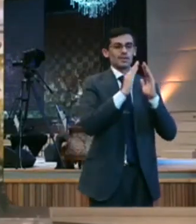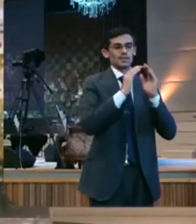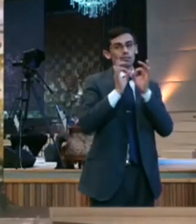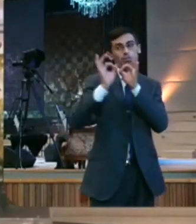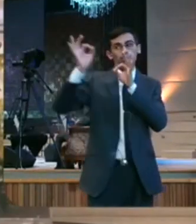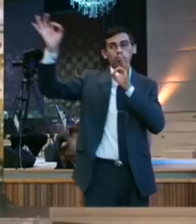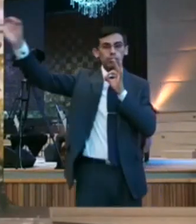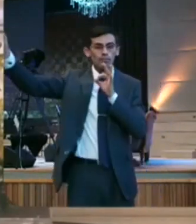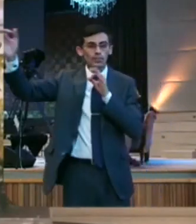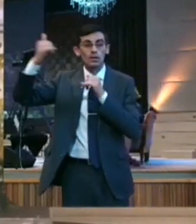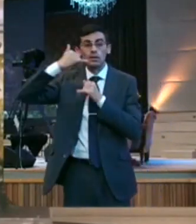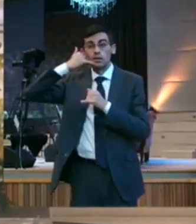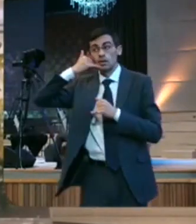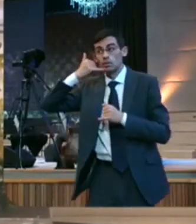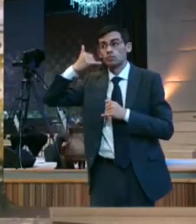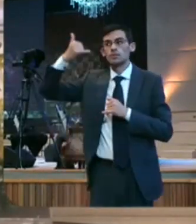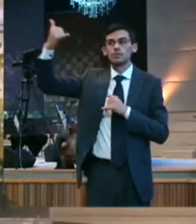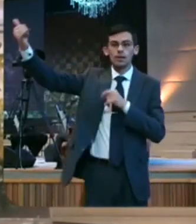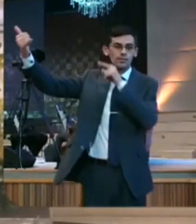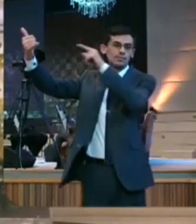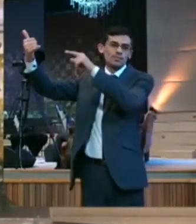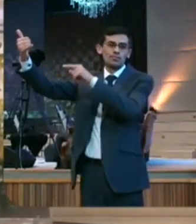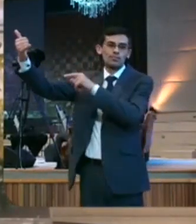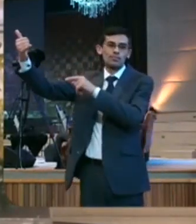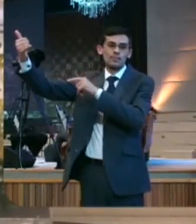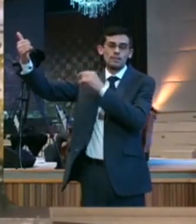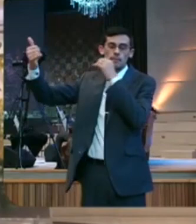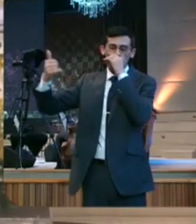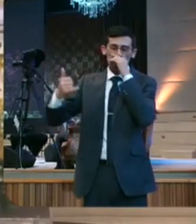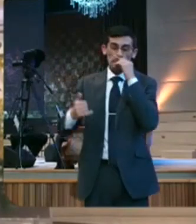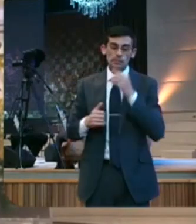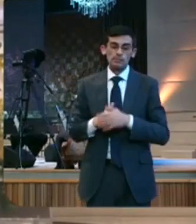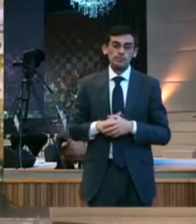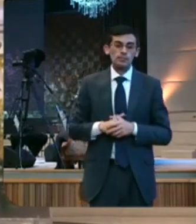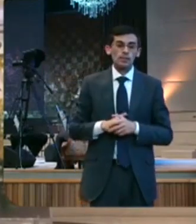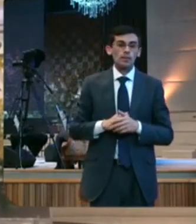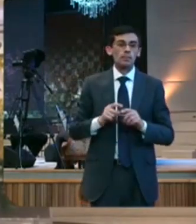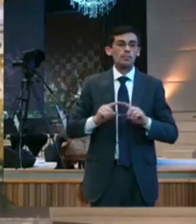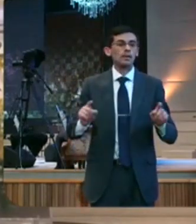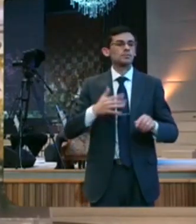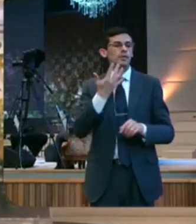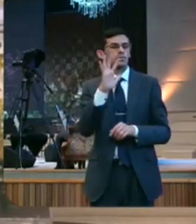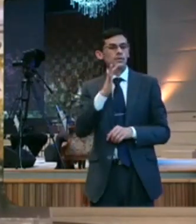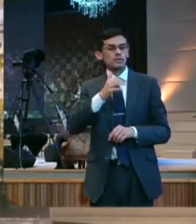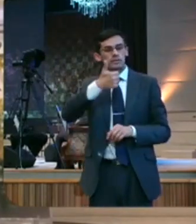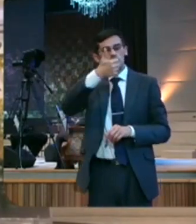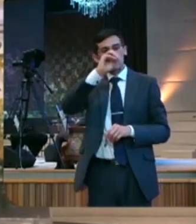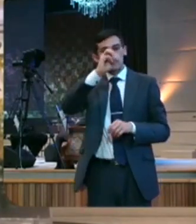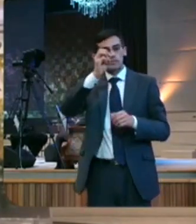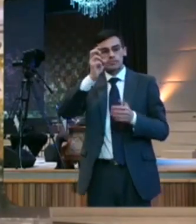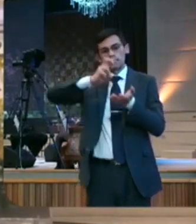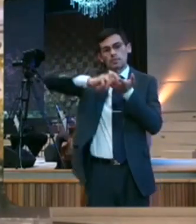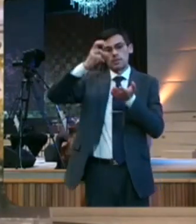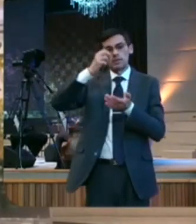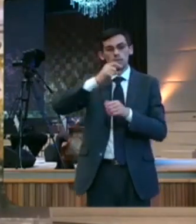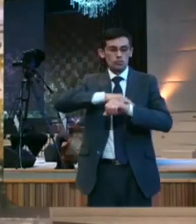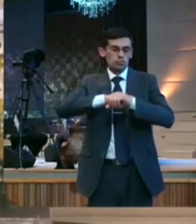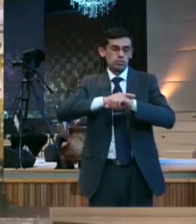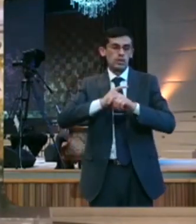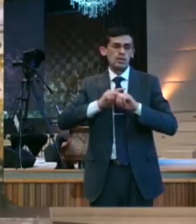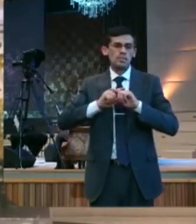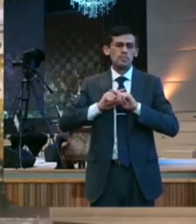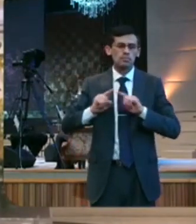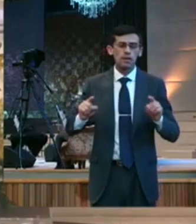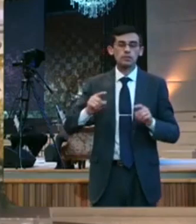Paulo, 360 quilômetros de São Paulo. E era mais ou menos 10 horas da manhã. Naquela época